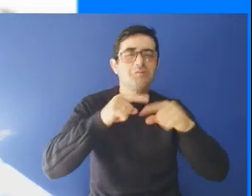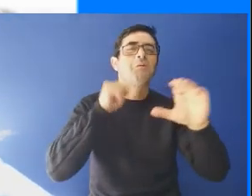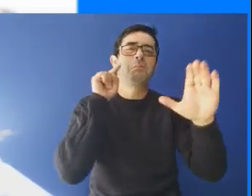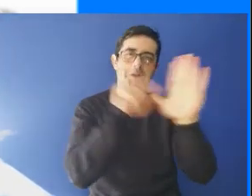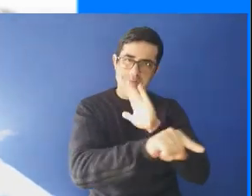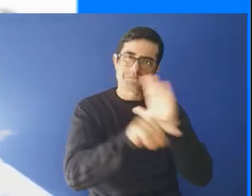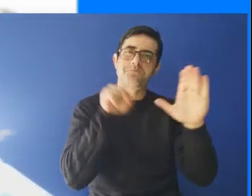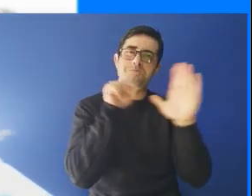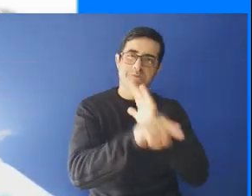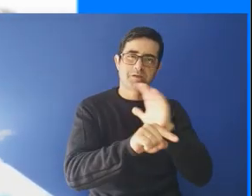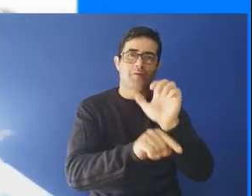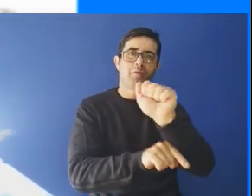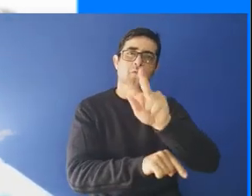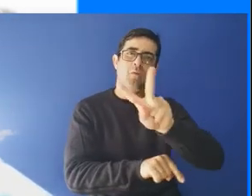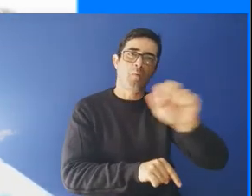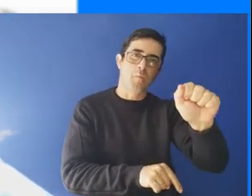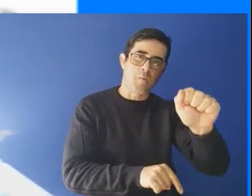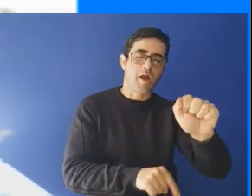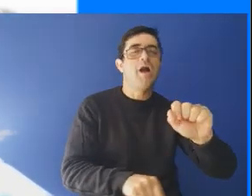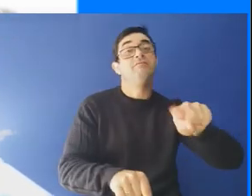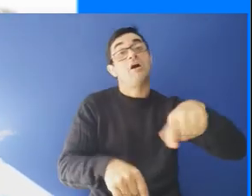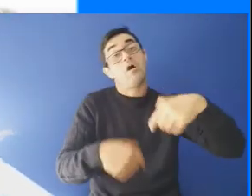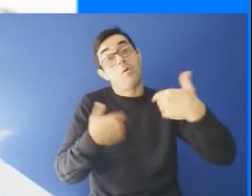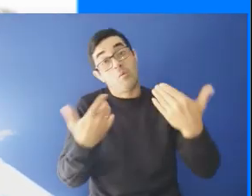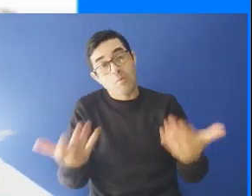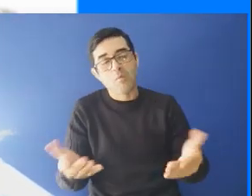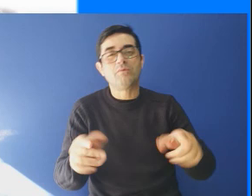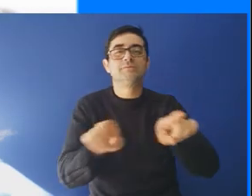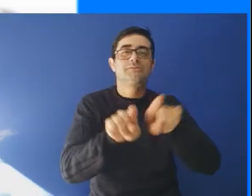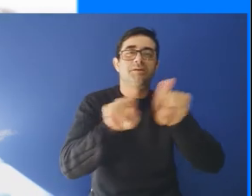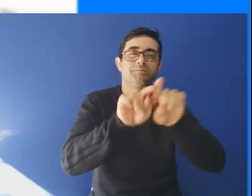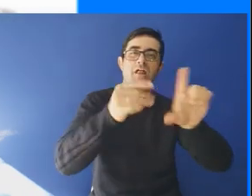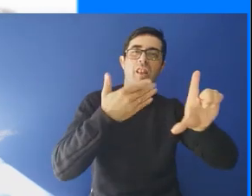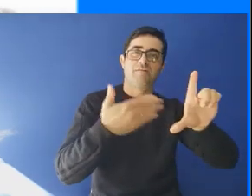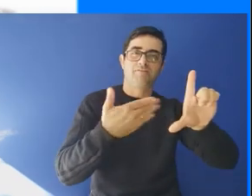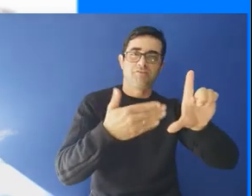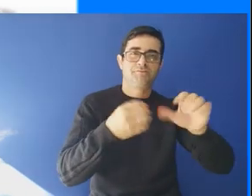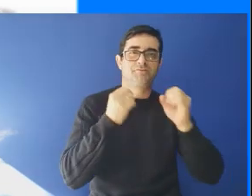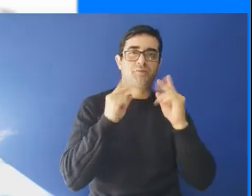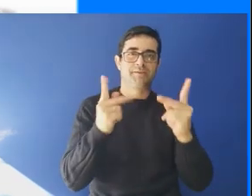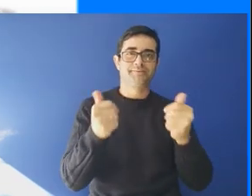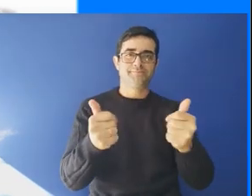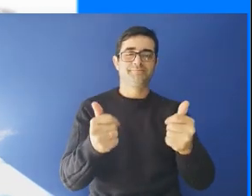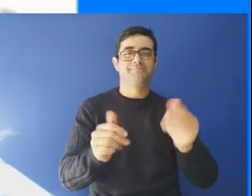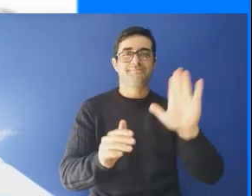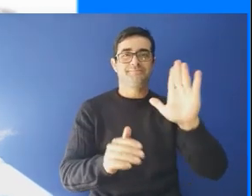ali no AVA ou nós esclarecemos na próxima videoconferência. Até mais.